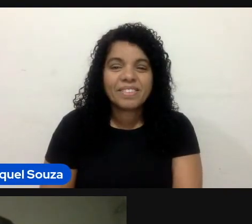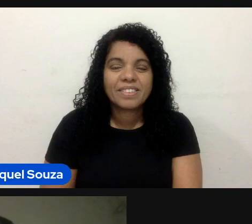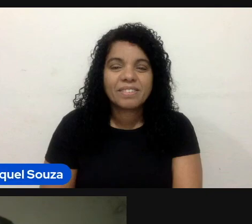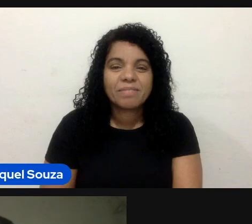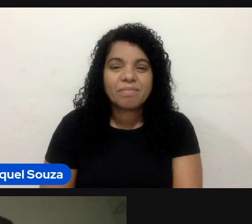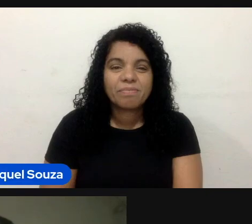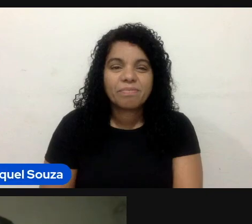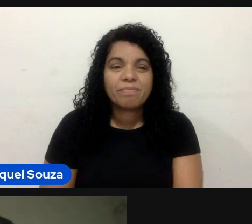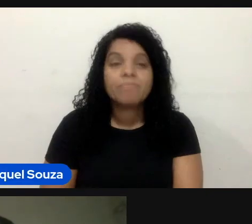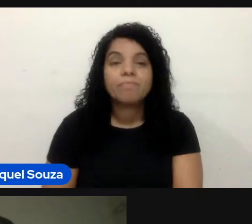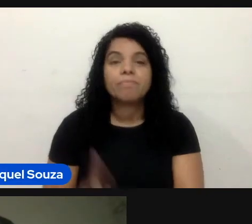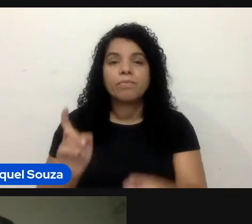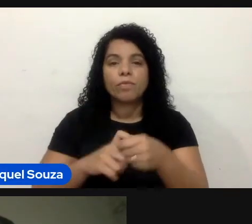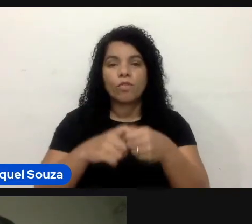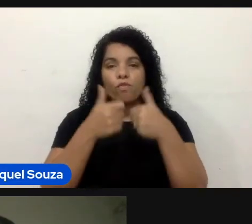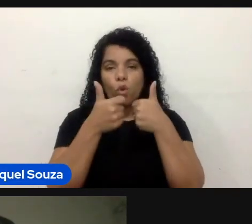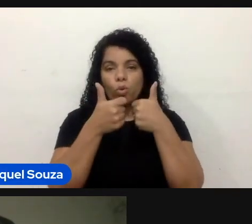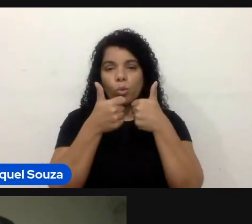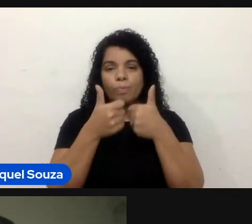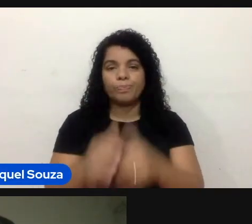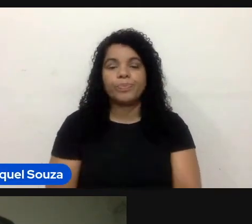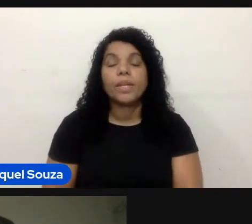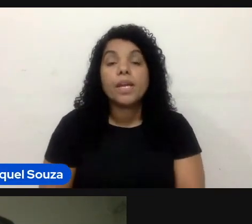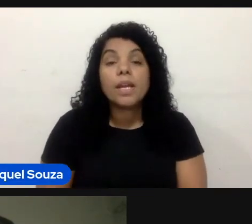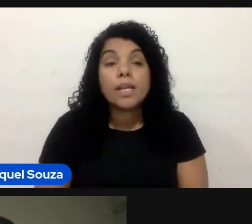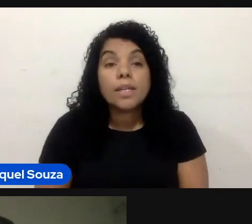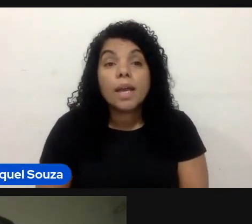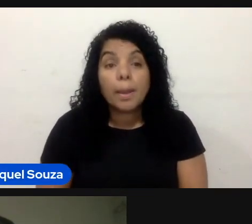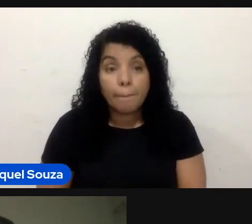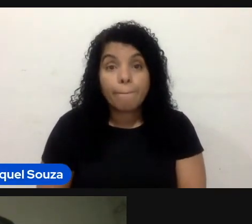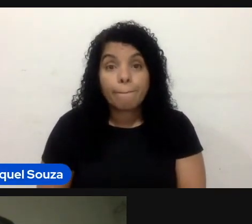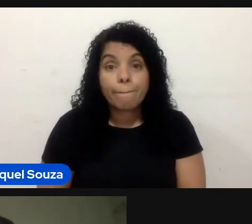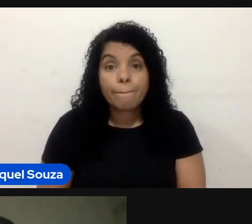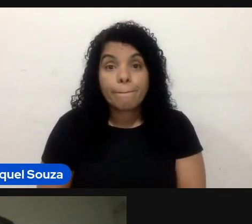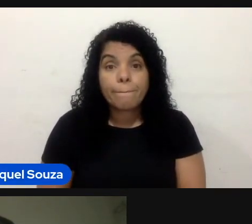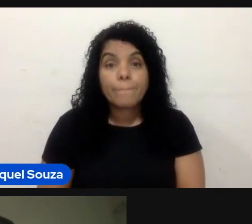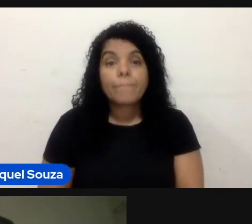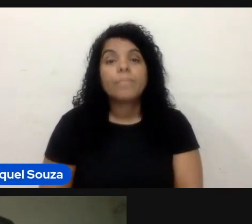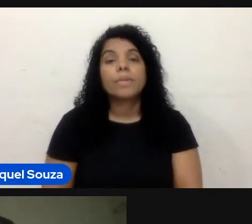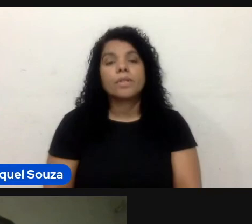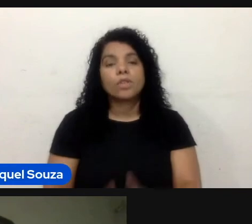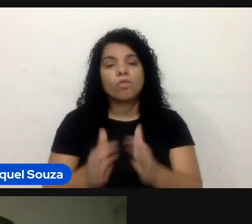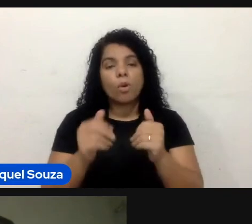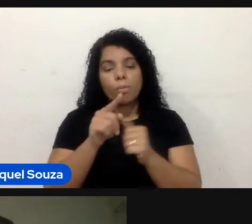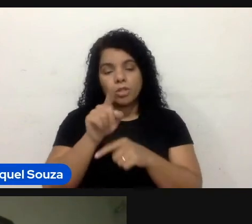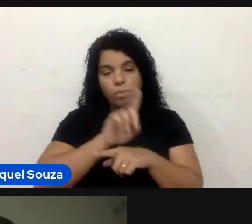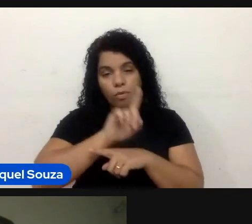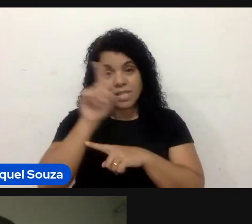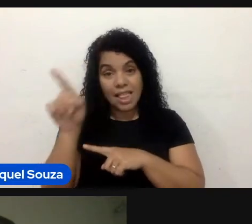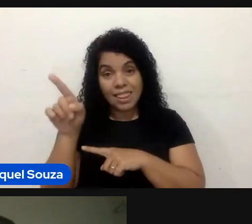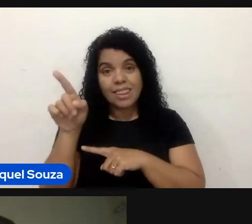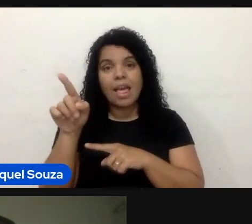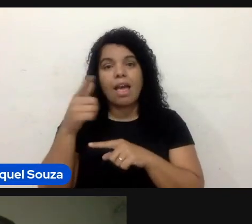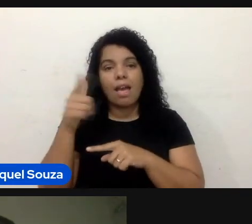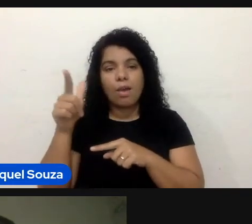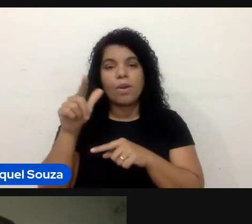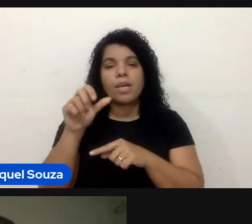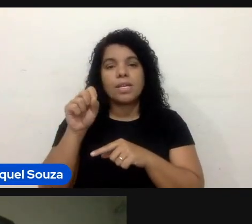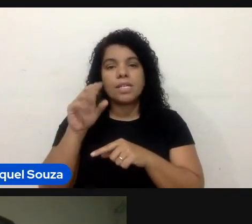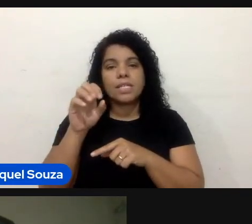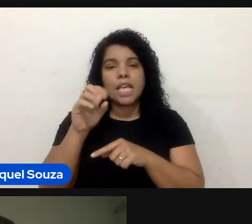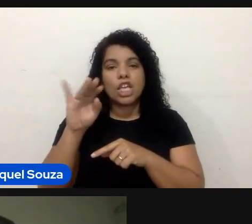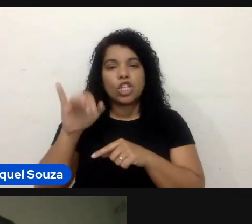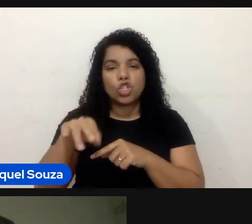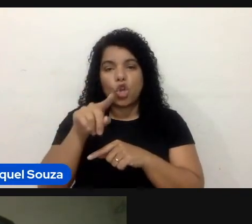Voltou. Bom, então, na verdade, eu vou te encaminhar lá para a session, que aí a gente também não te segura o seu